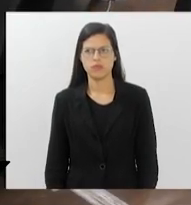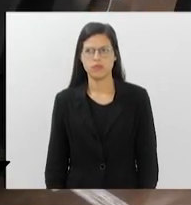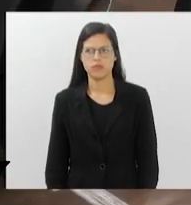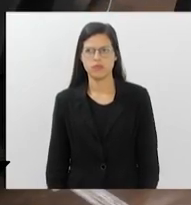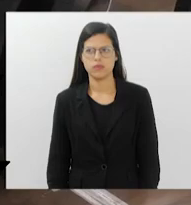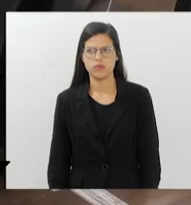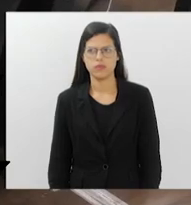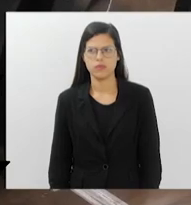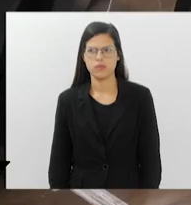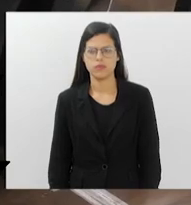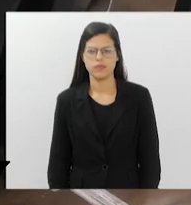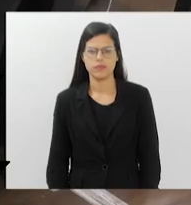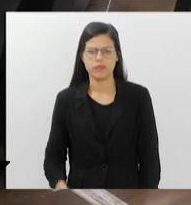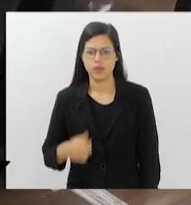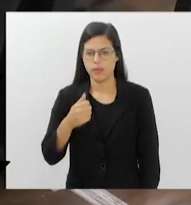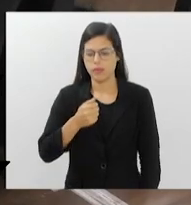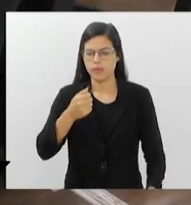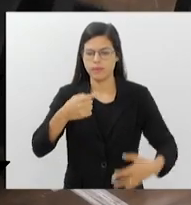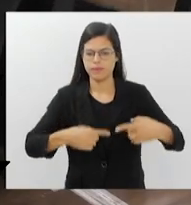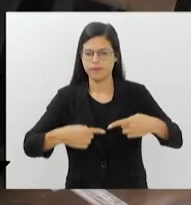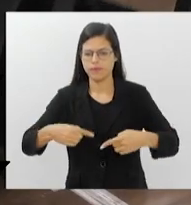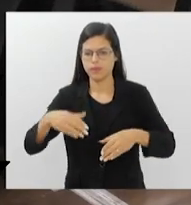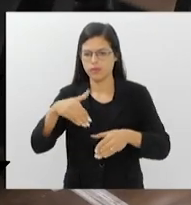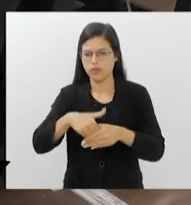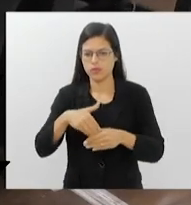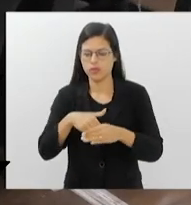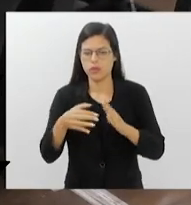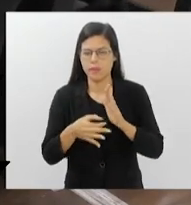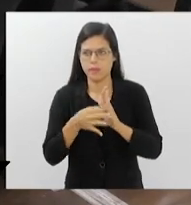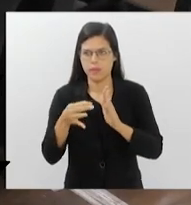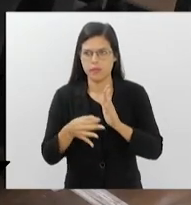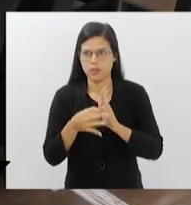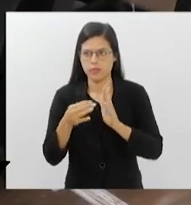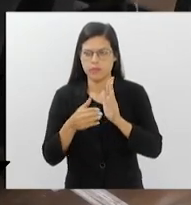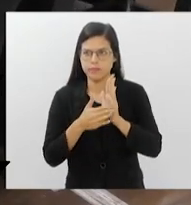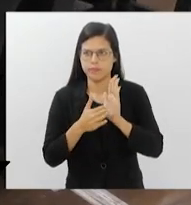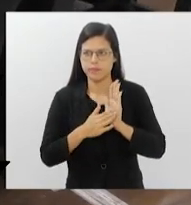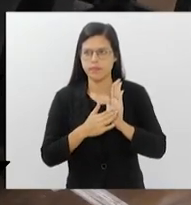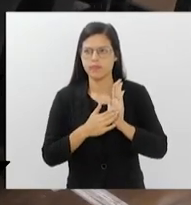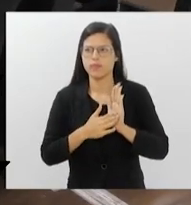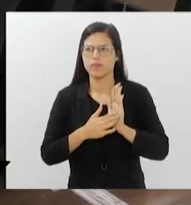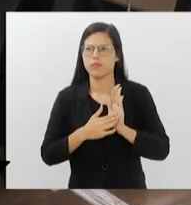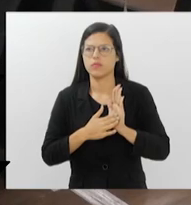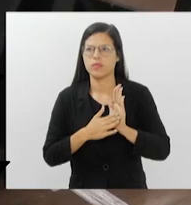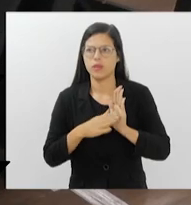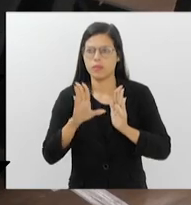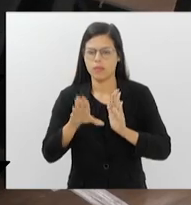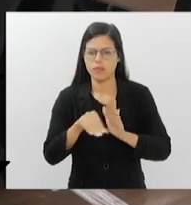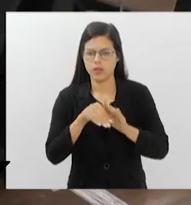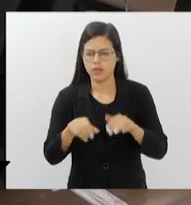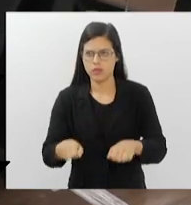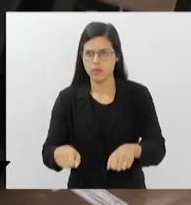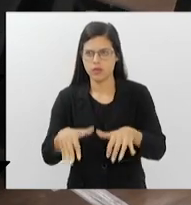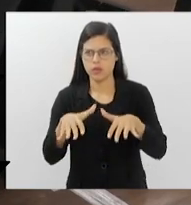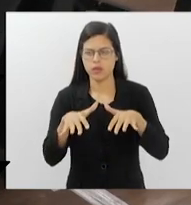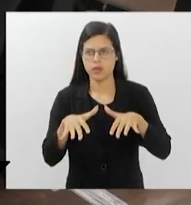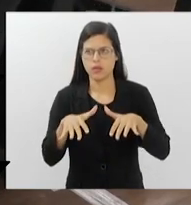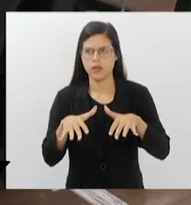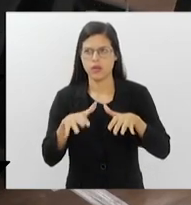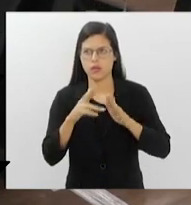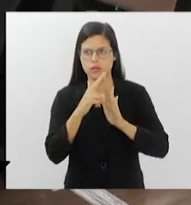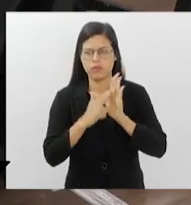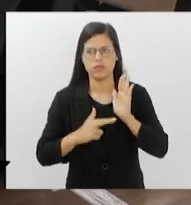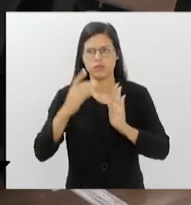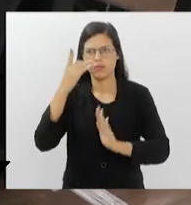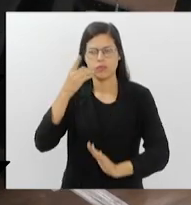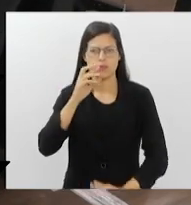JTI primeira então discussão votação dos pareceres às proposições ação emendas de plenário é o relator